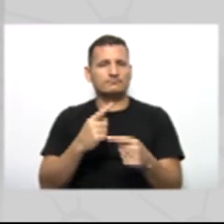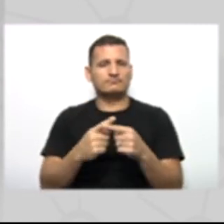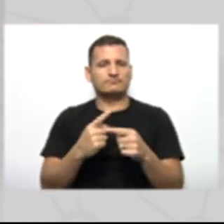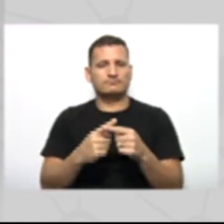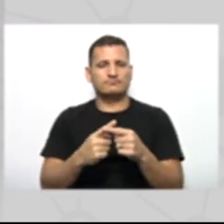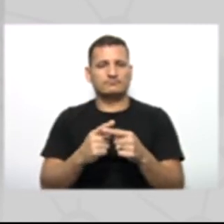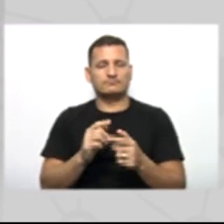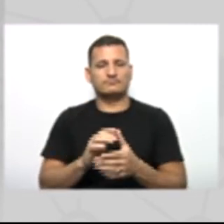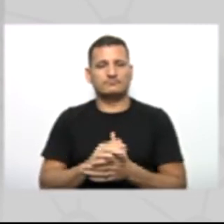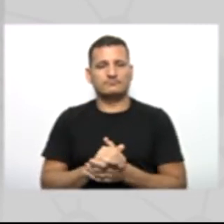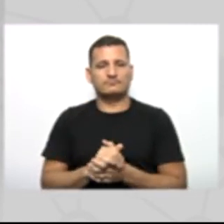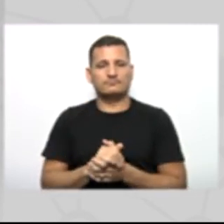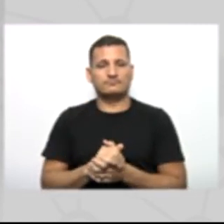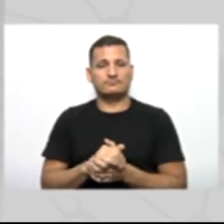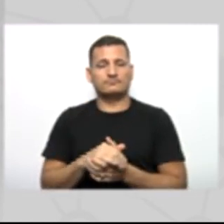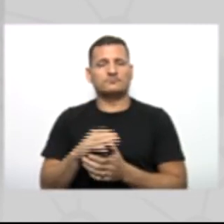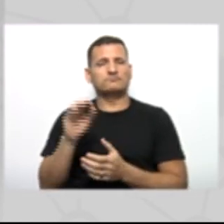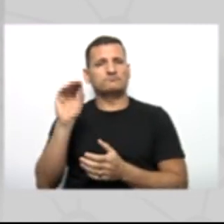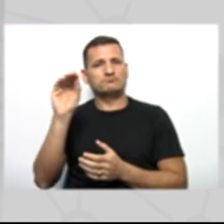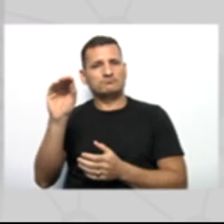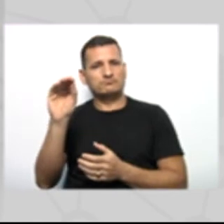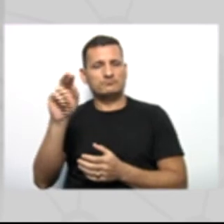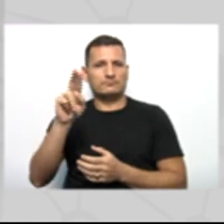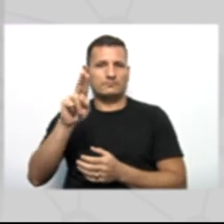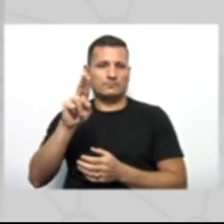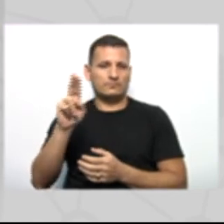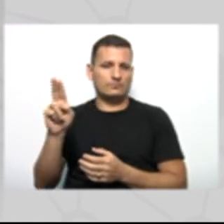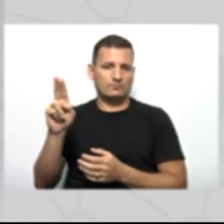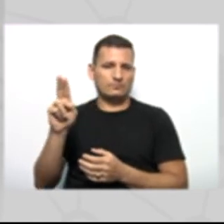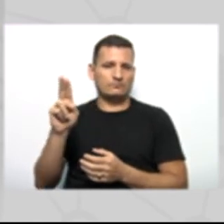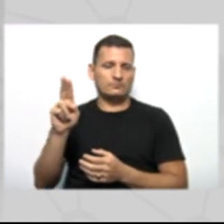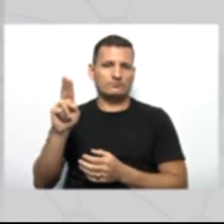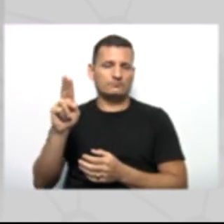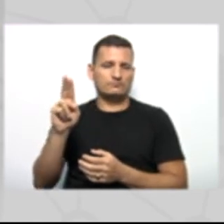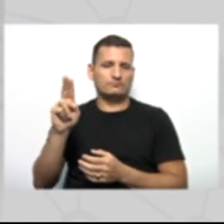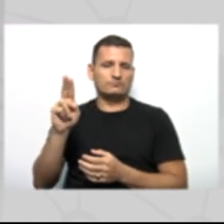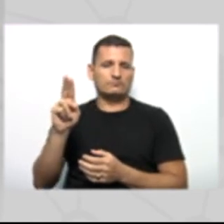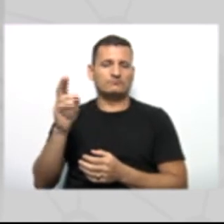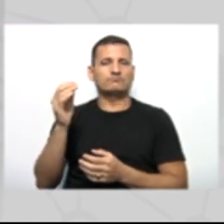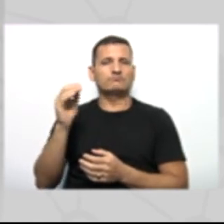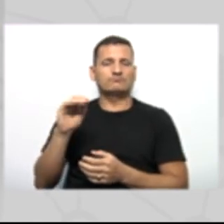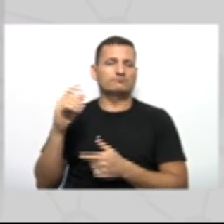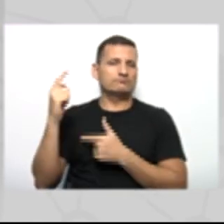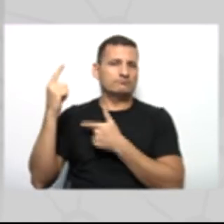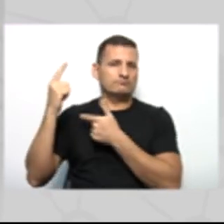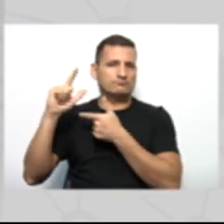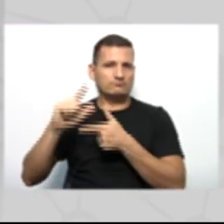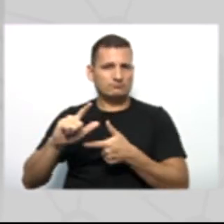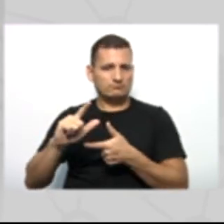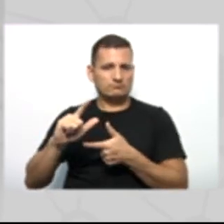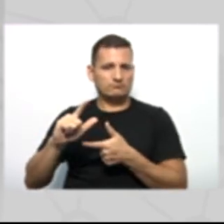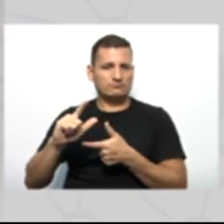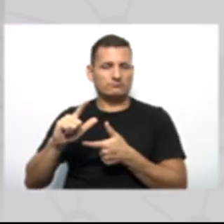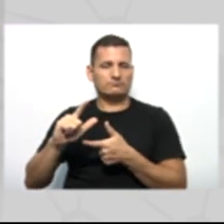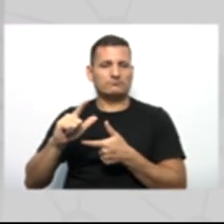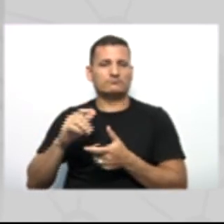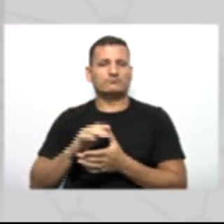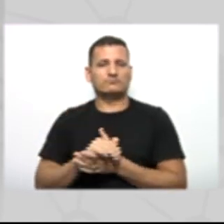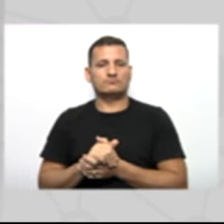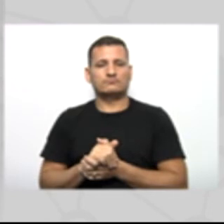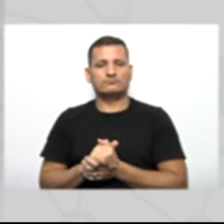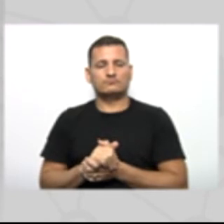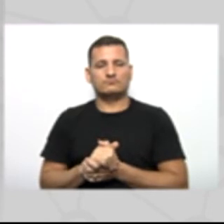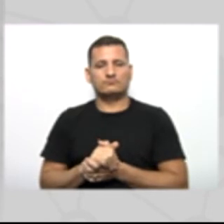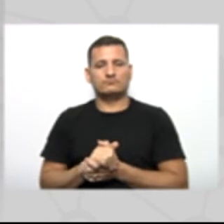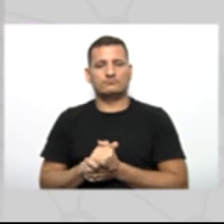ter aqui um nome, certo? Um nome, time de futebol. E uma tradição, tradição do time de futebol.